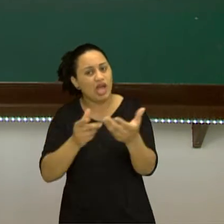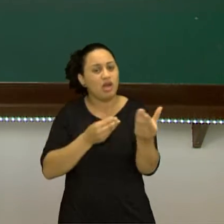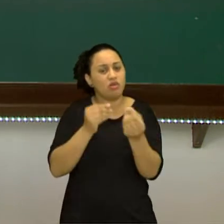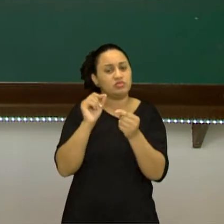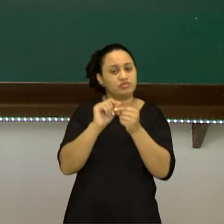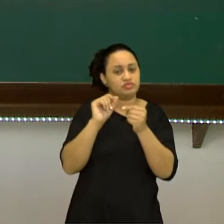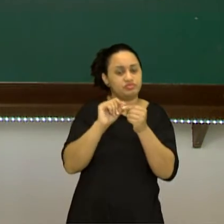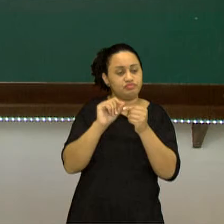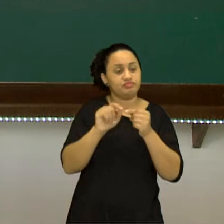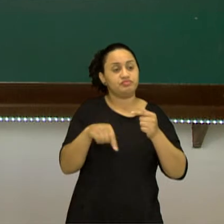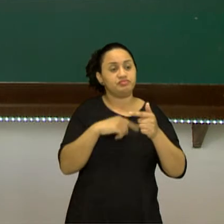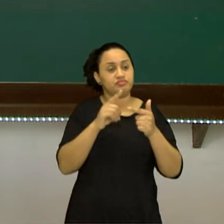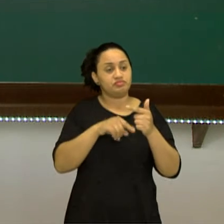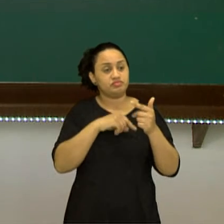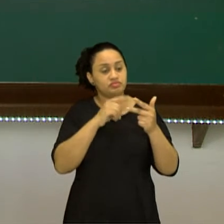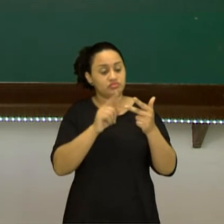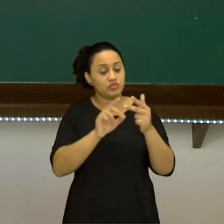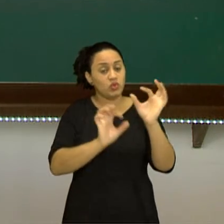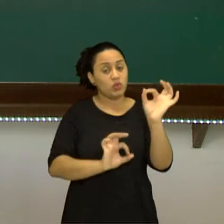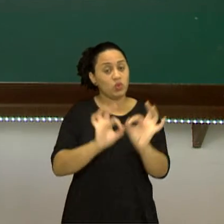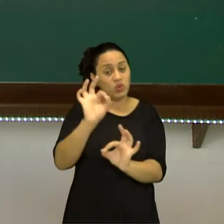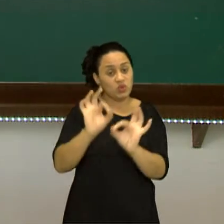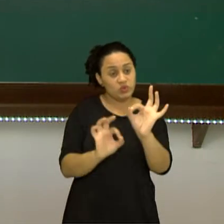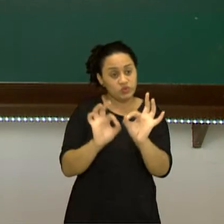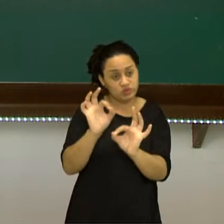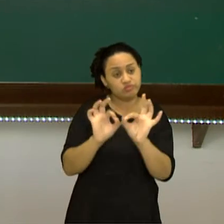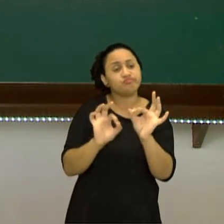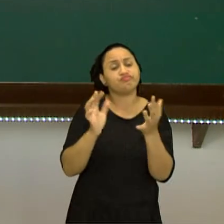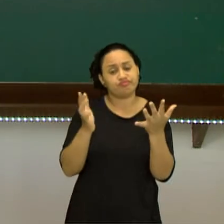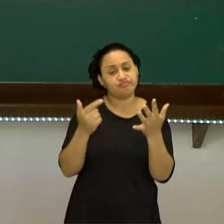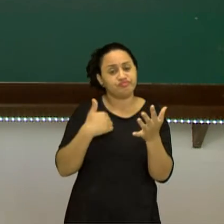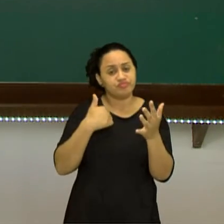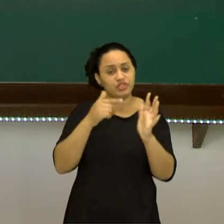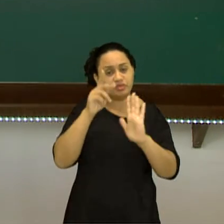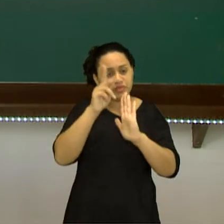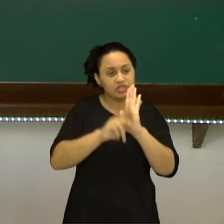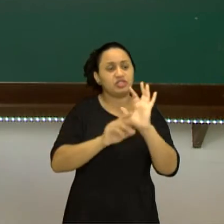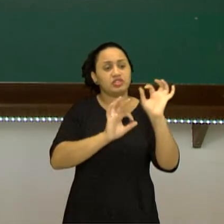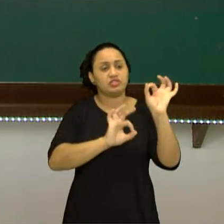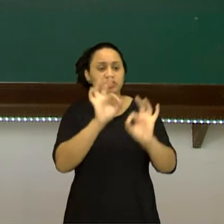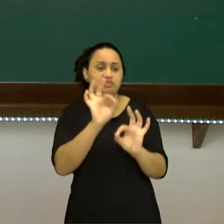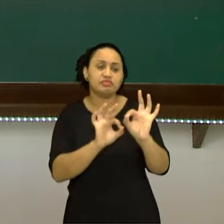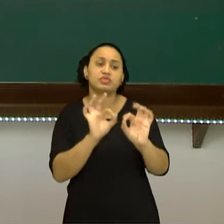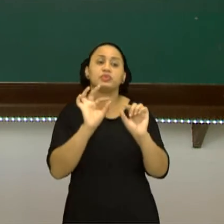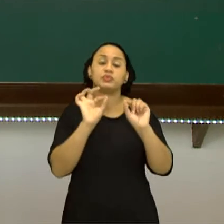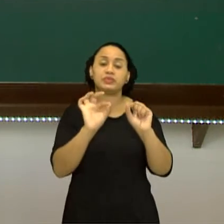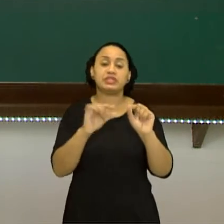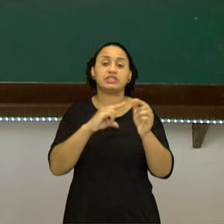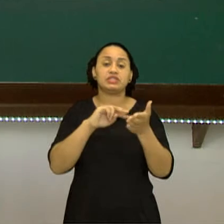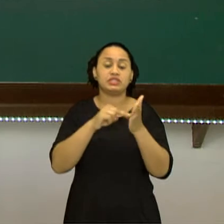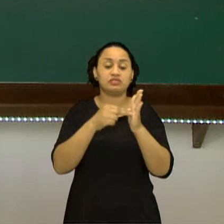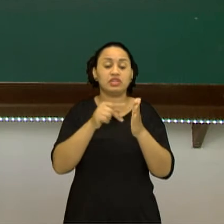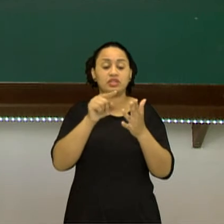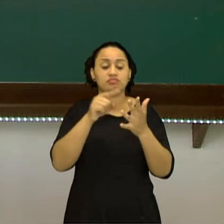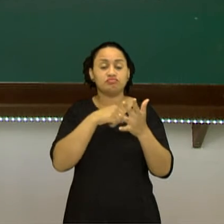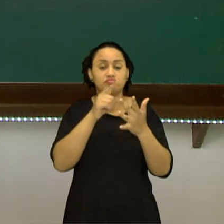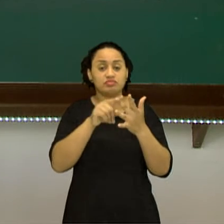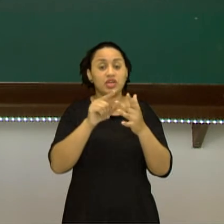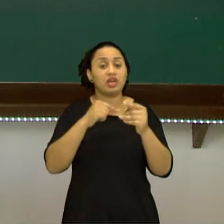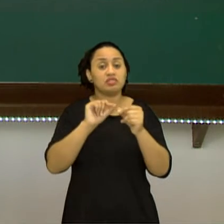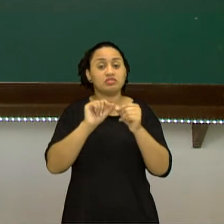tarefa? Organizar, olha aí a palavra-chave, né? Planejamento, organização. Adicionar essa atividade a